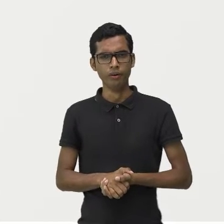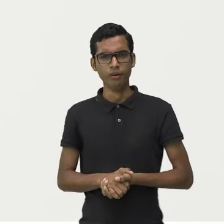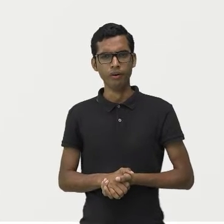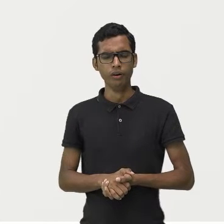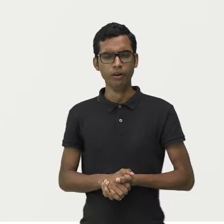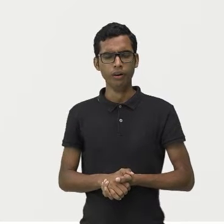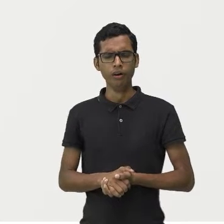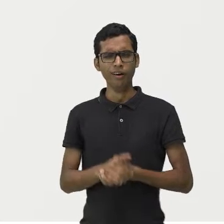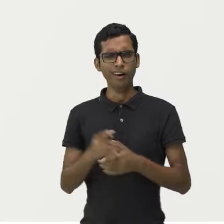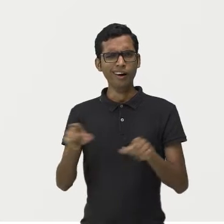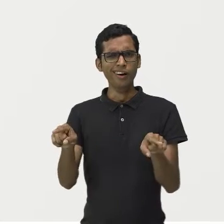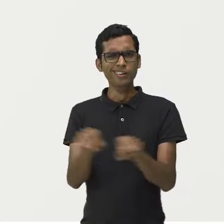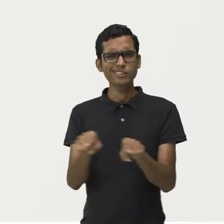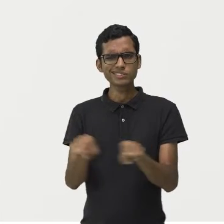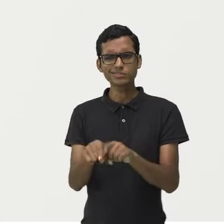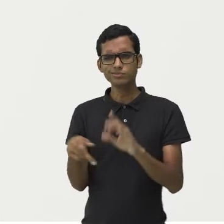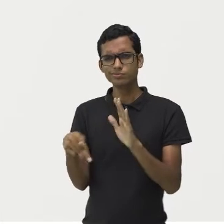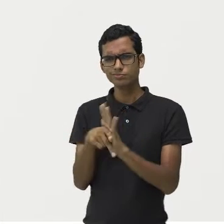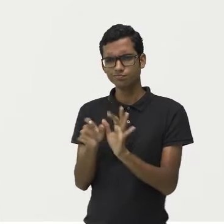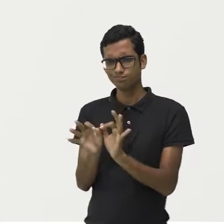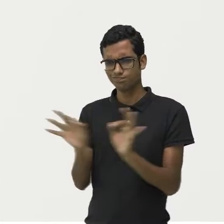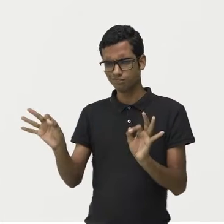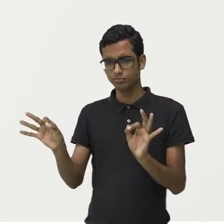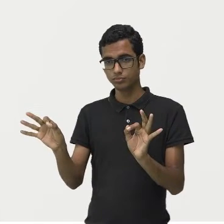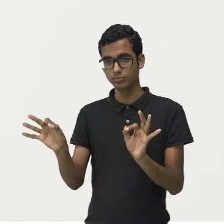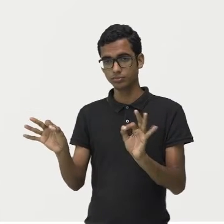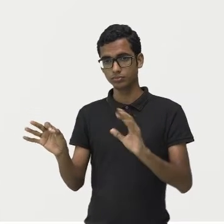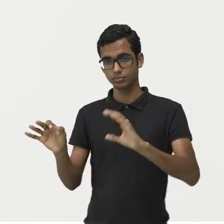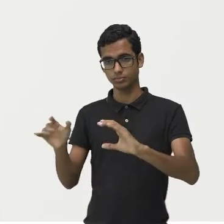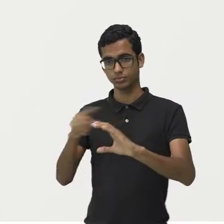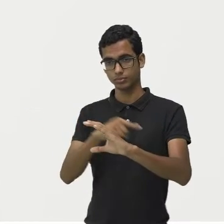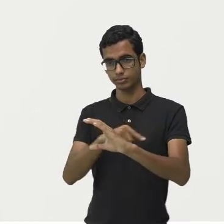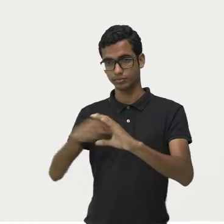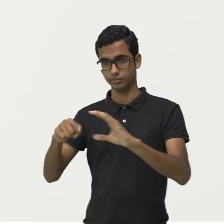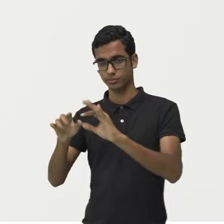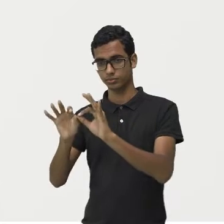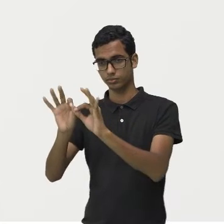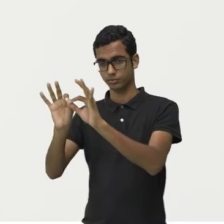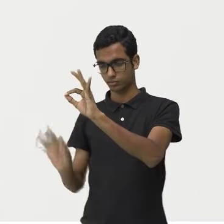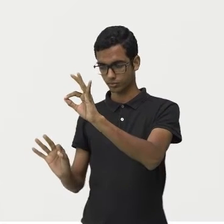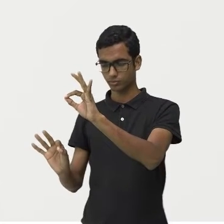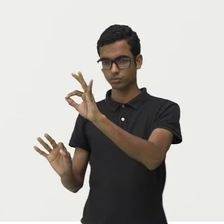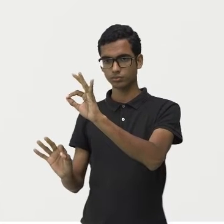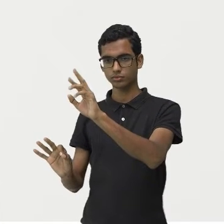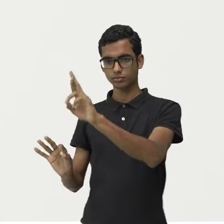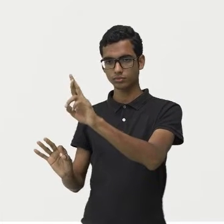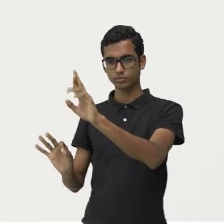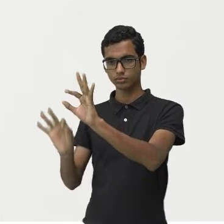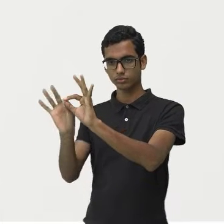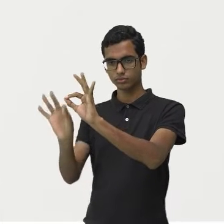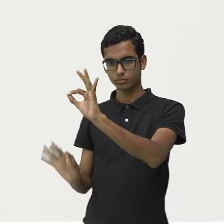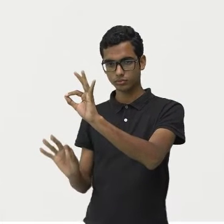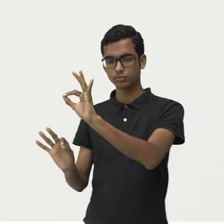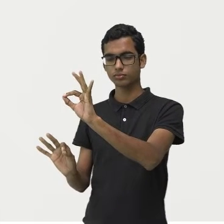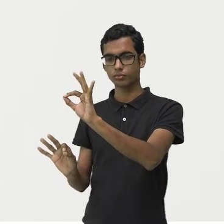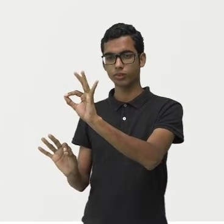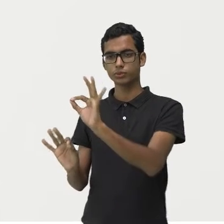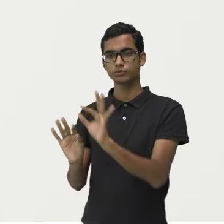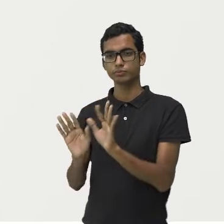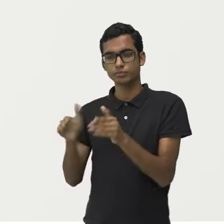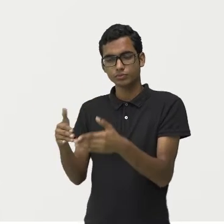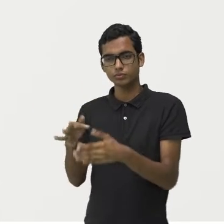espelho. E a distância entre o vértice e o foco do espelho é chamada de distância